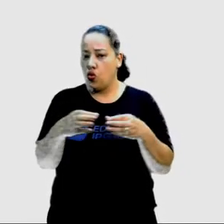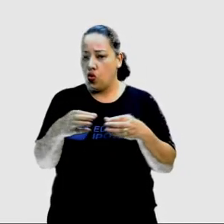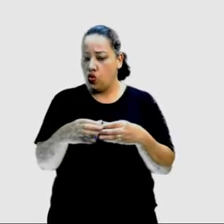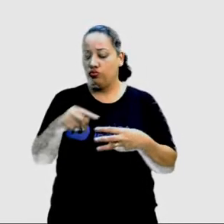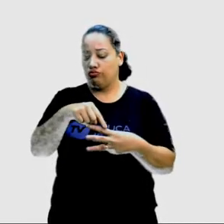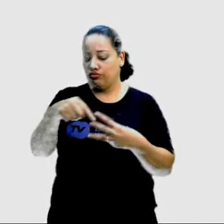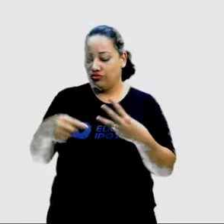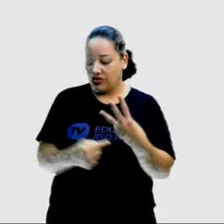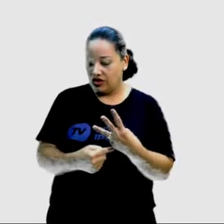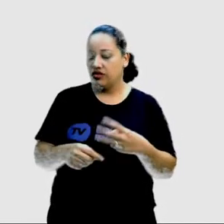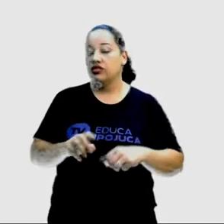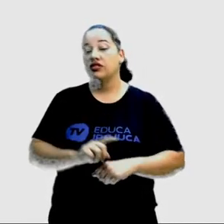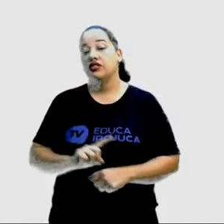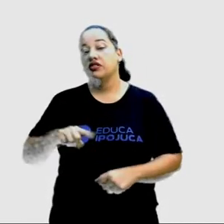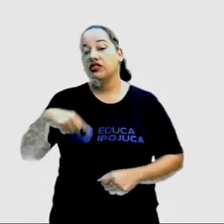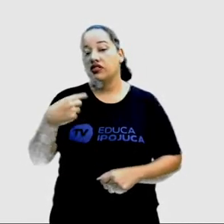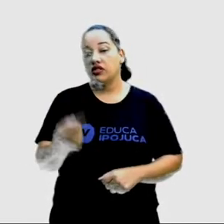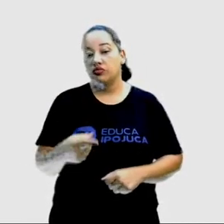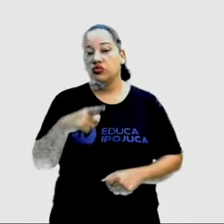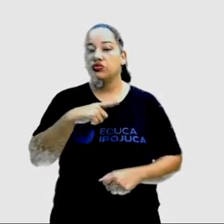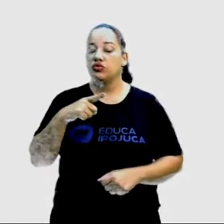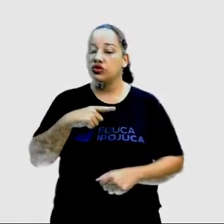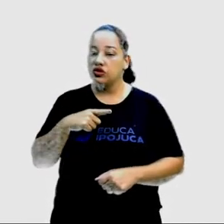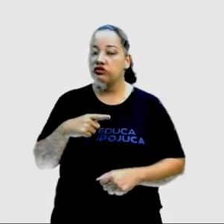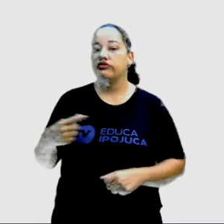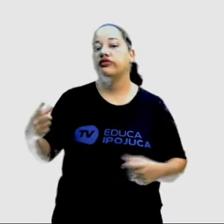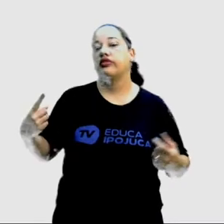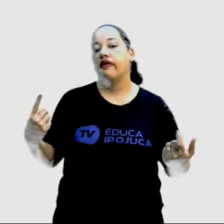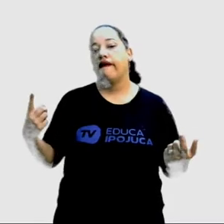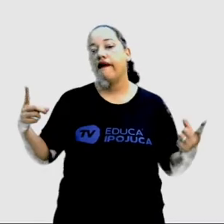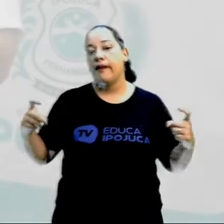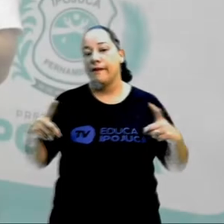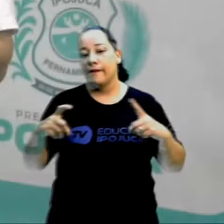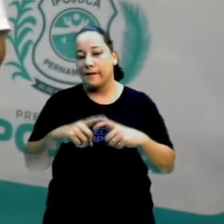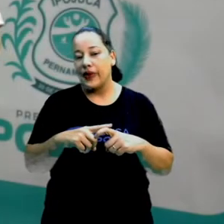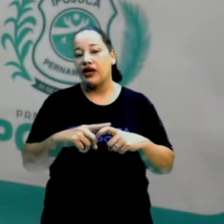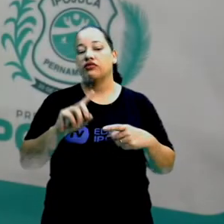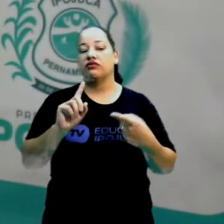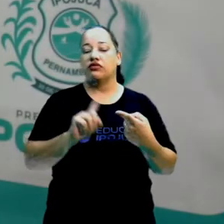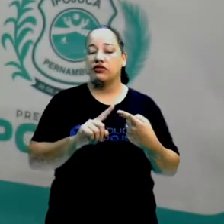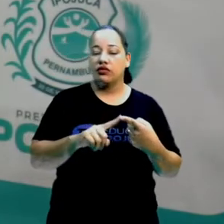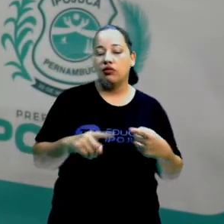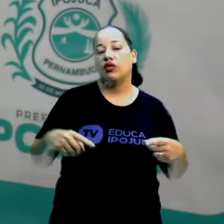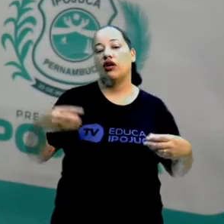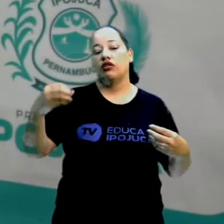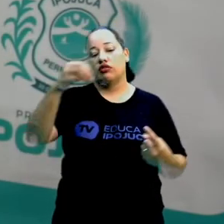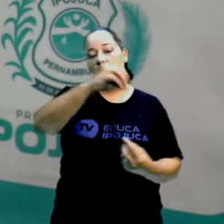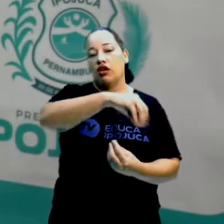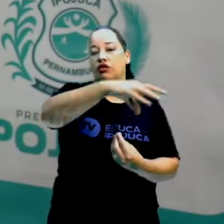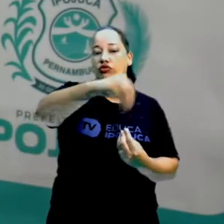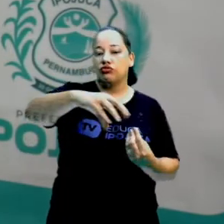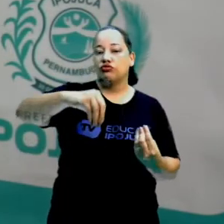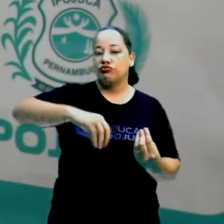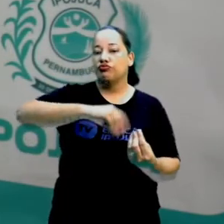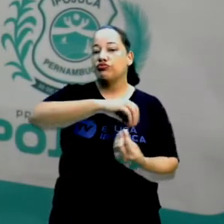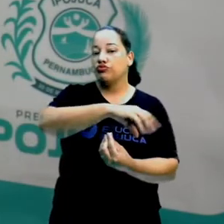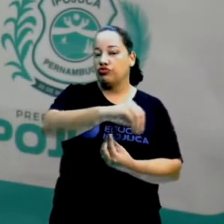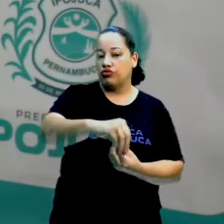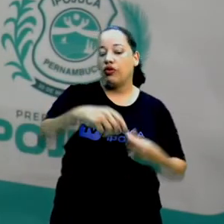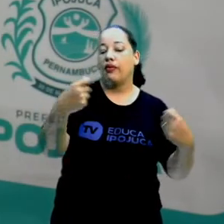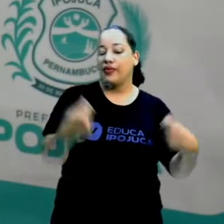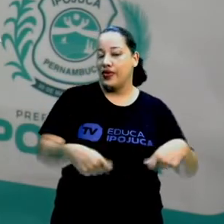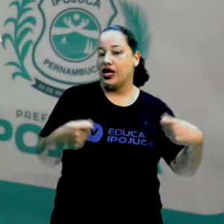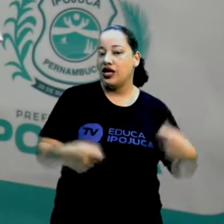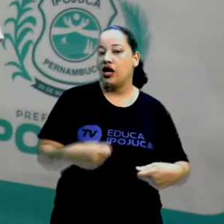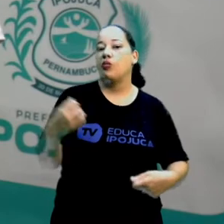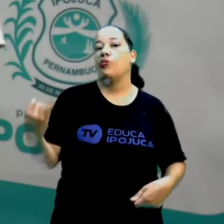E os decompositores, que são o quê? Bactérias e fungos, porque também precisamos deles nesse processo. O que seríamos nós aqui